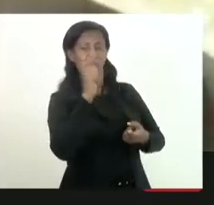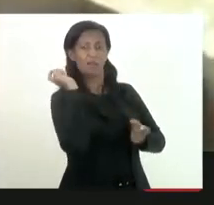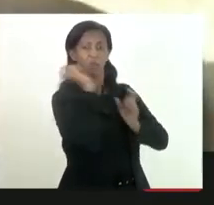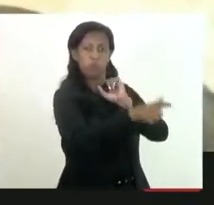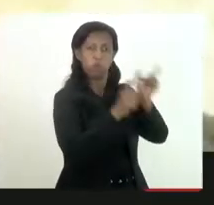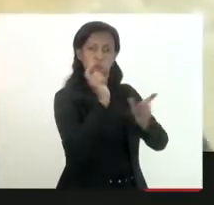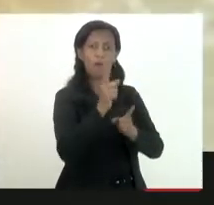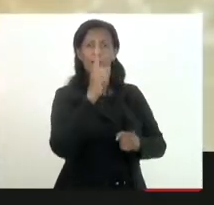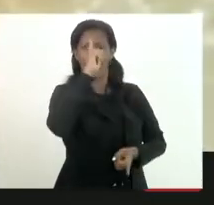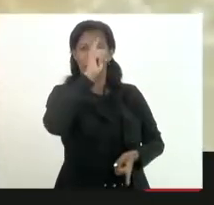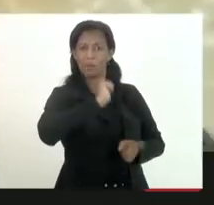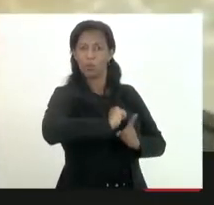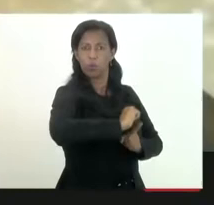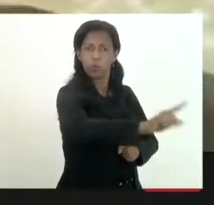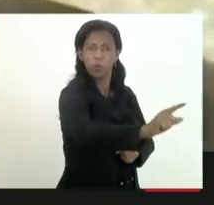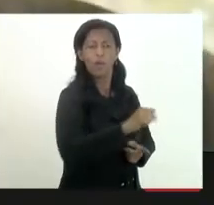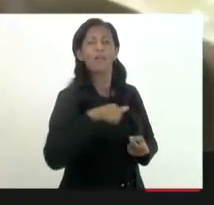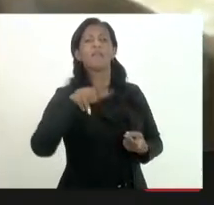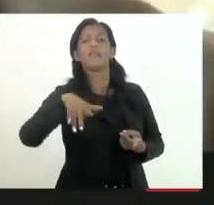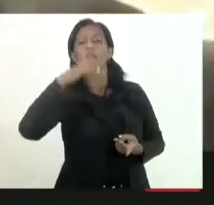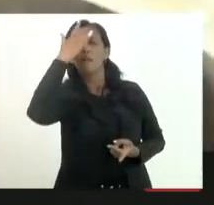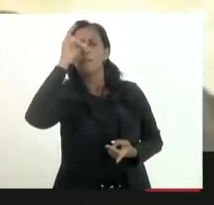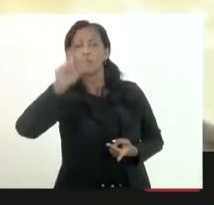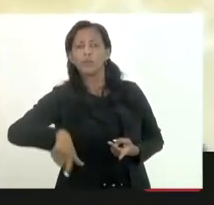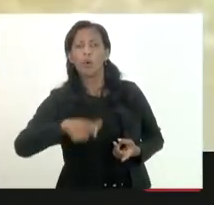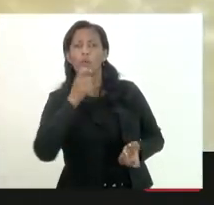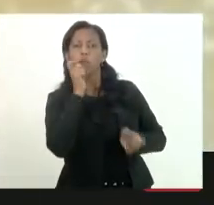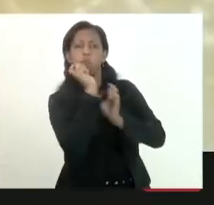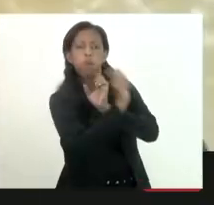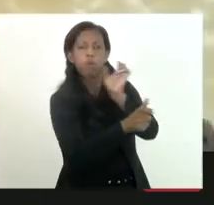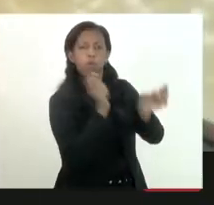manda expulsar, quem é o sujeito que manda xingar.